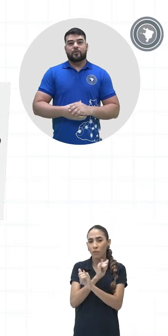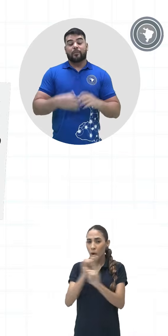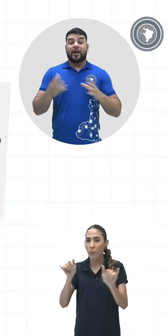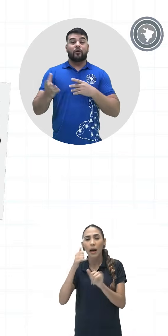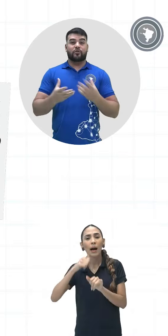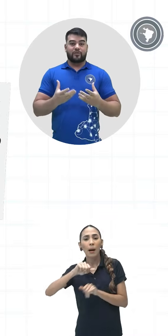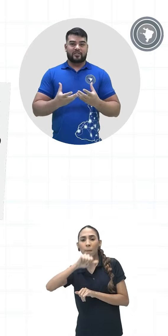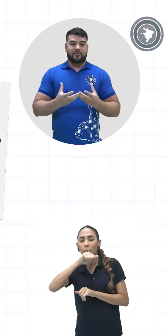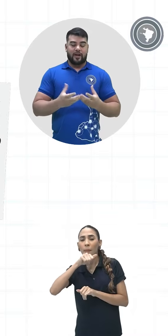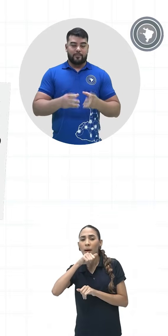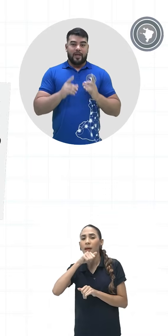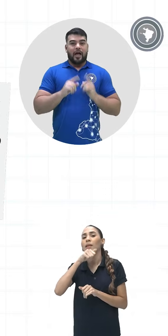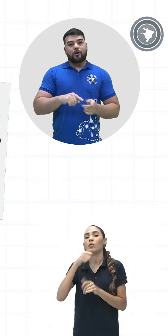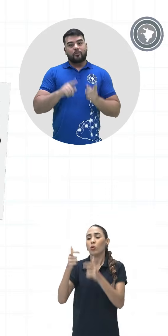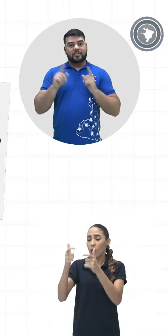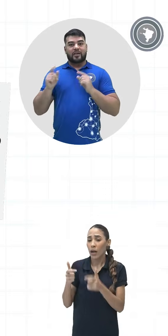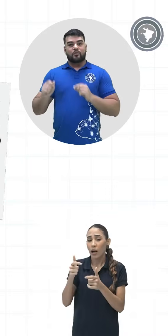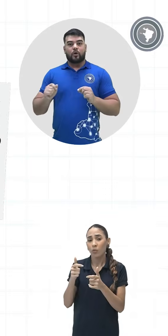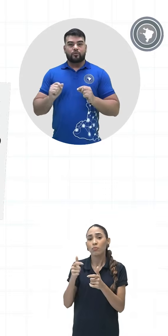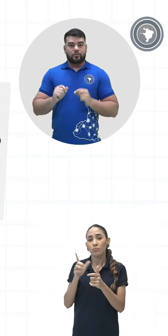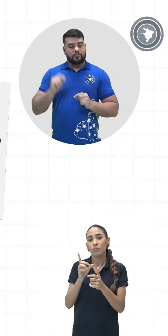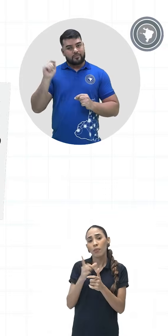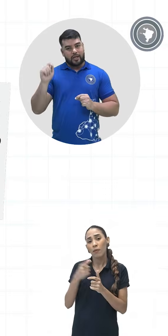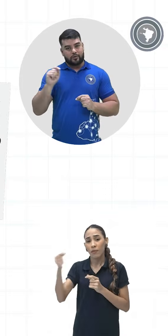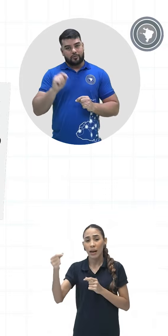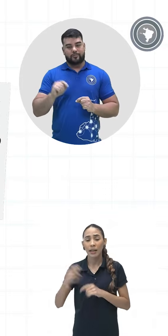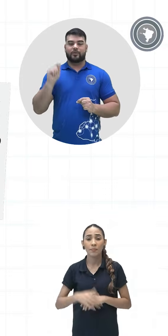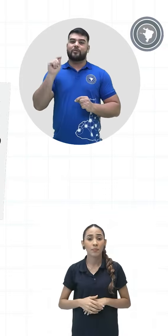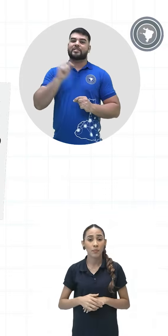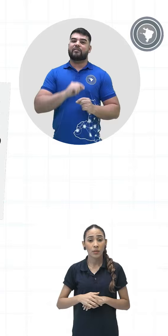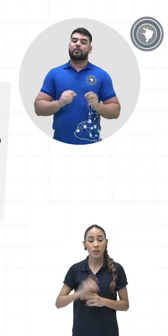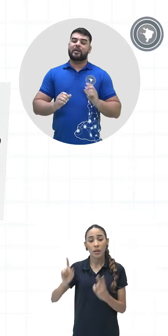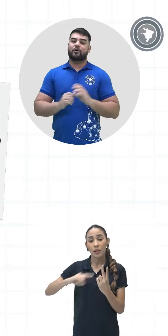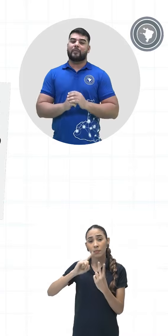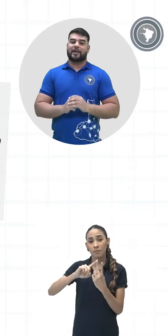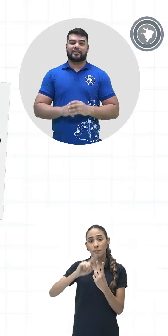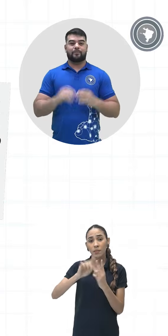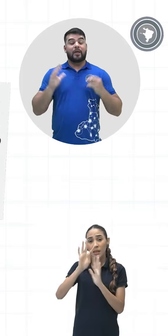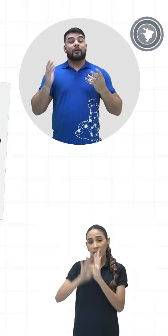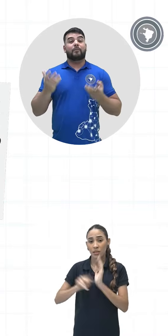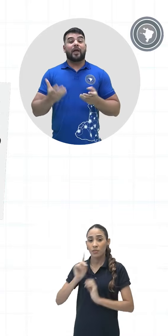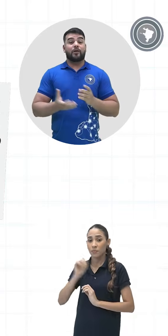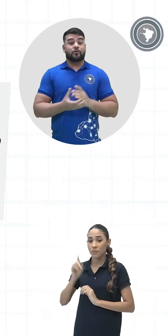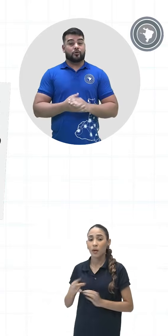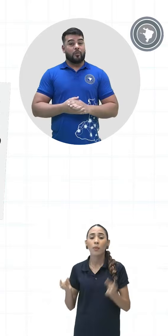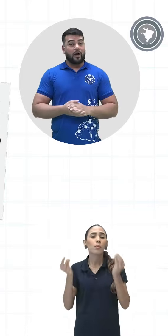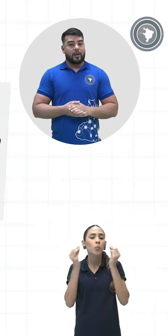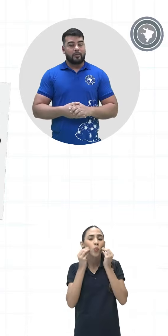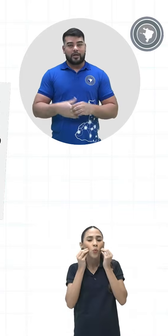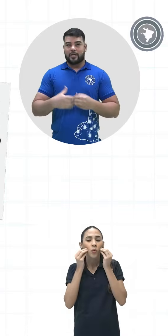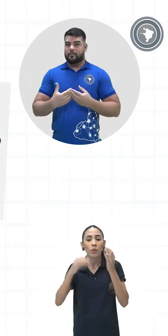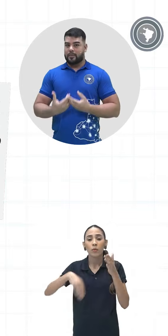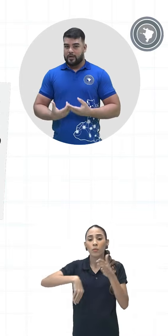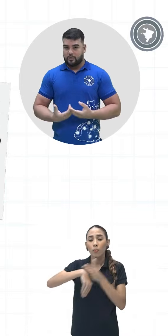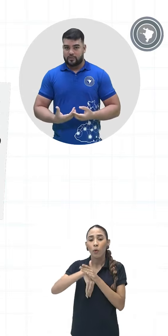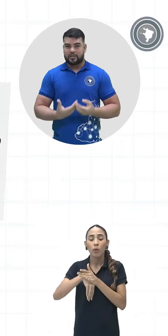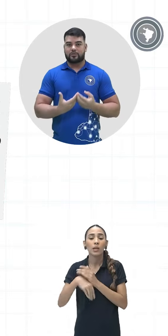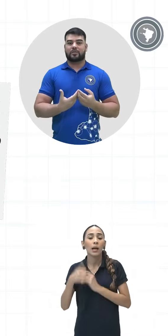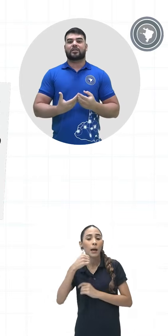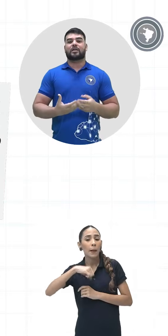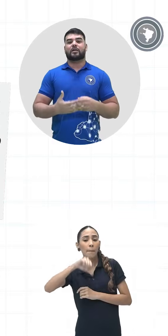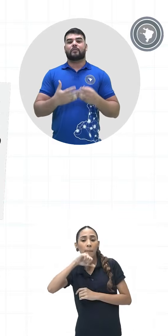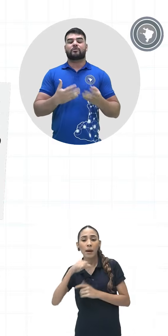avisar para onde você vai. Agora observe o outro texto. Observe como ele começa. Beijos, bola, mãe,